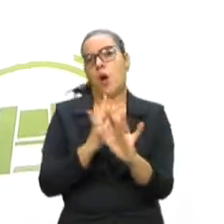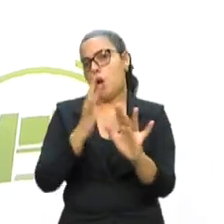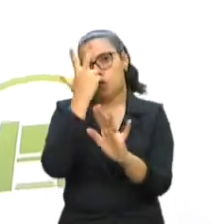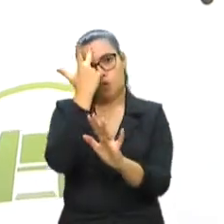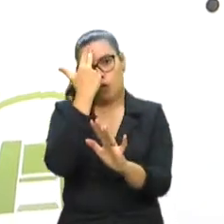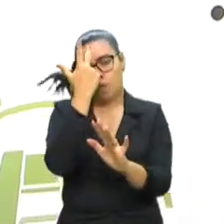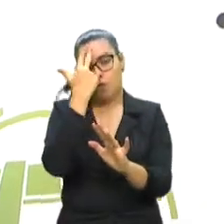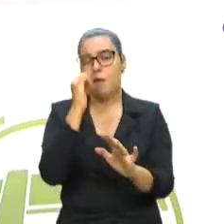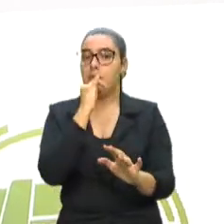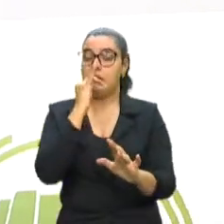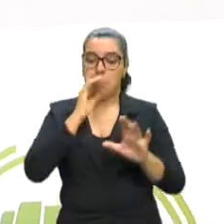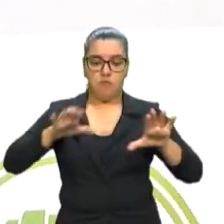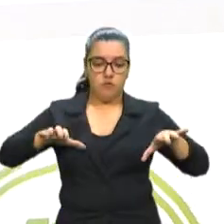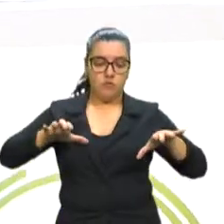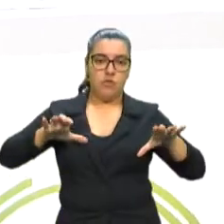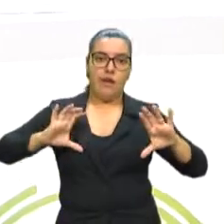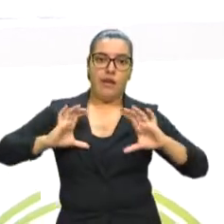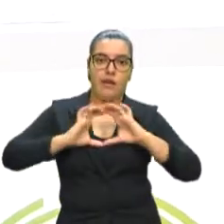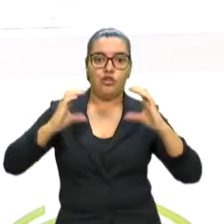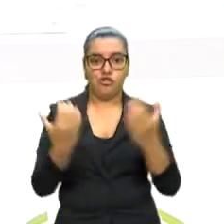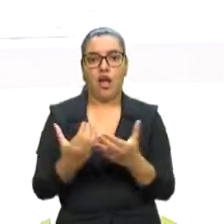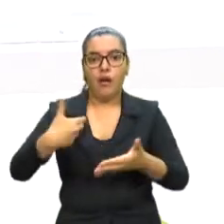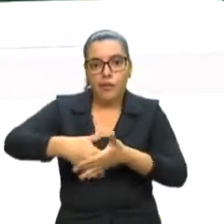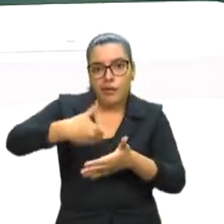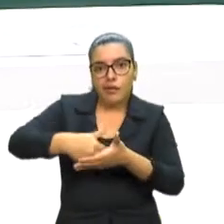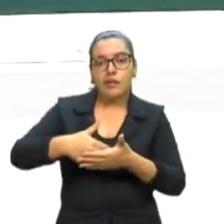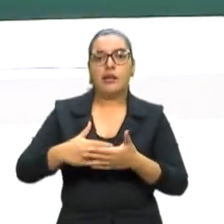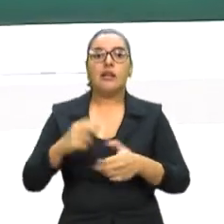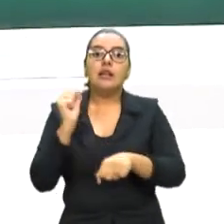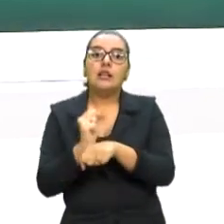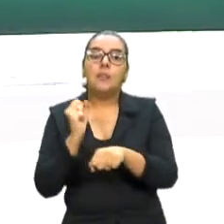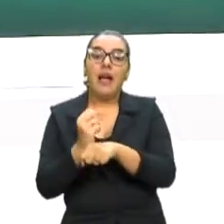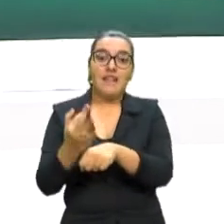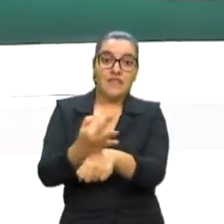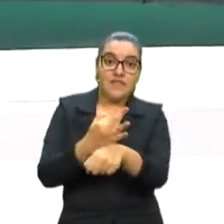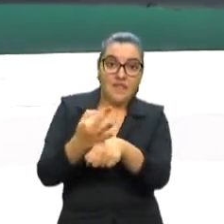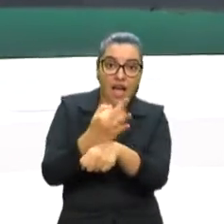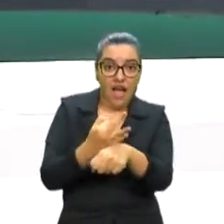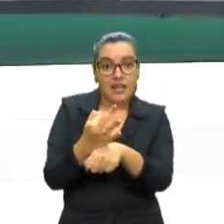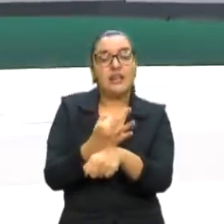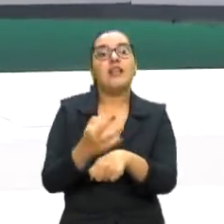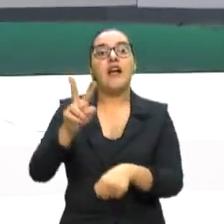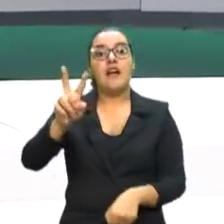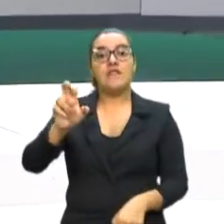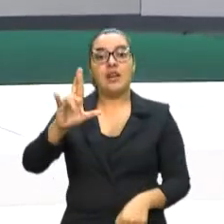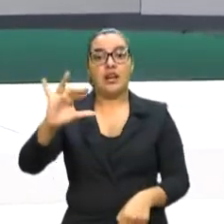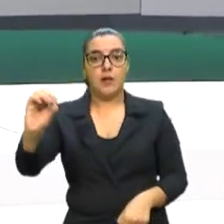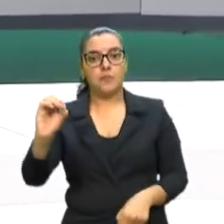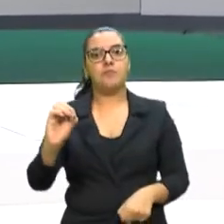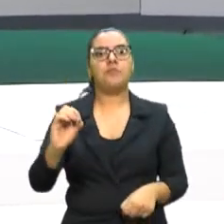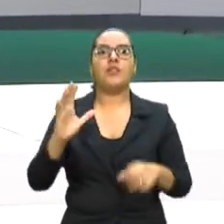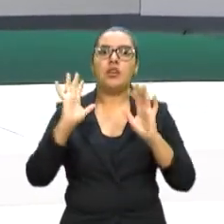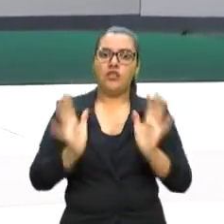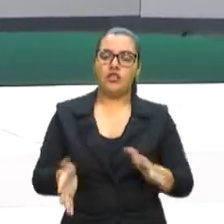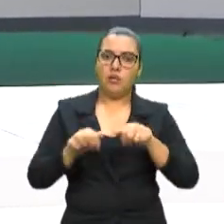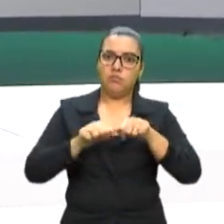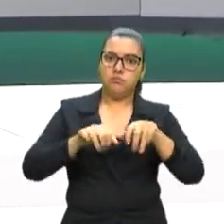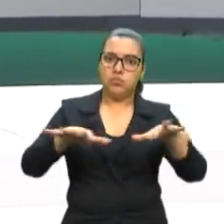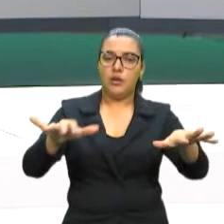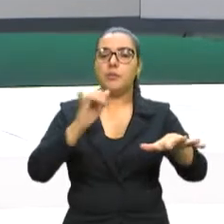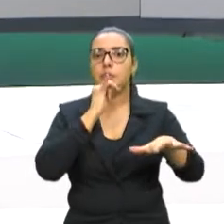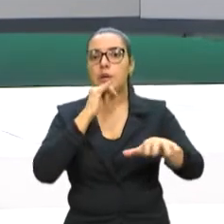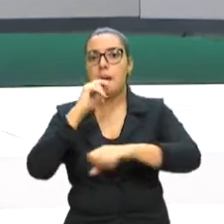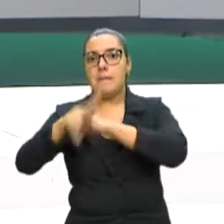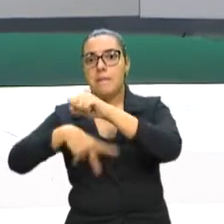por exemplo, e se preparam para as férias de verão, enquanto a variante Delta vem se espalhando por países como a